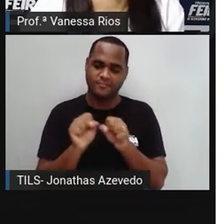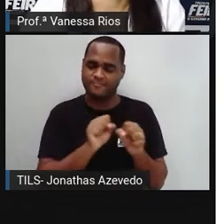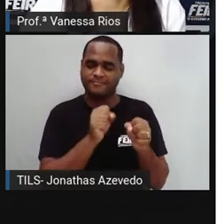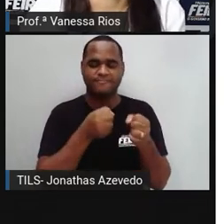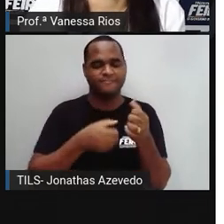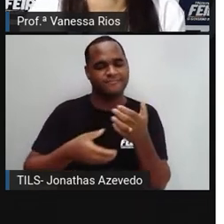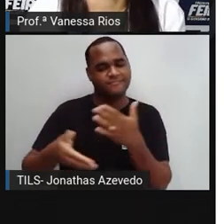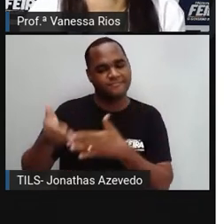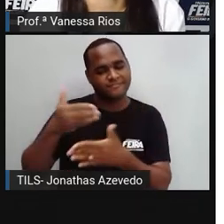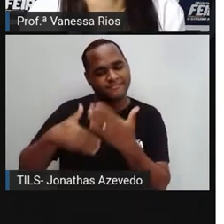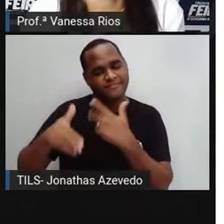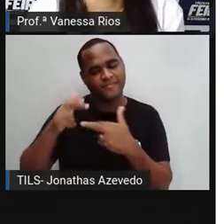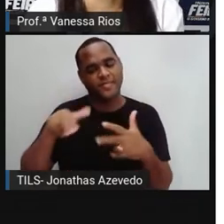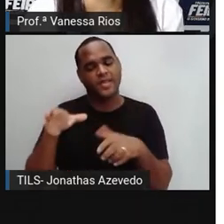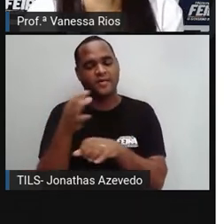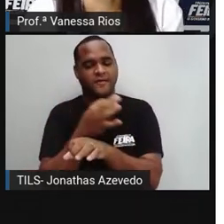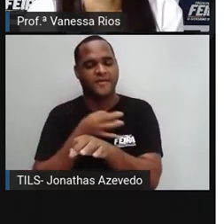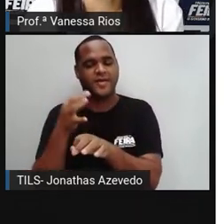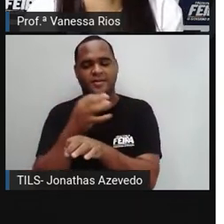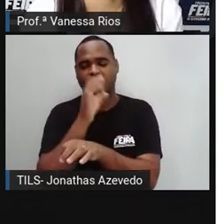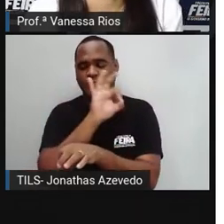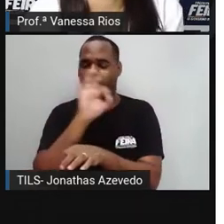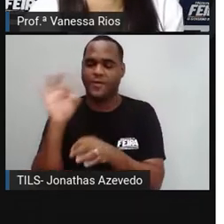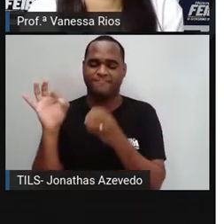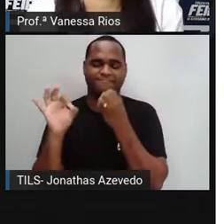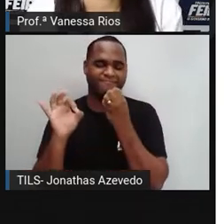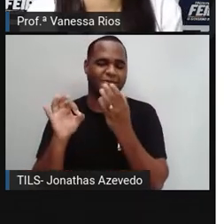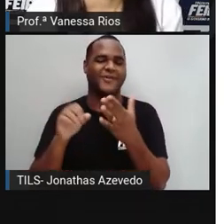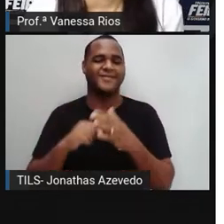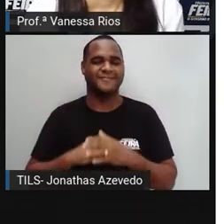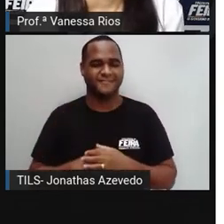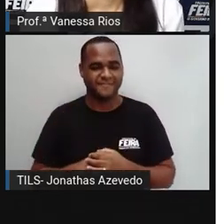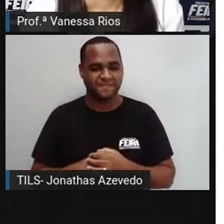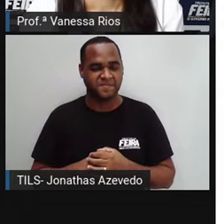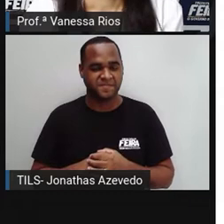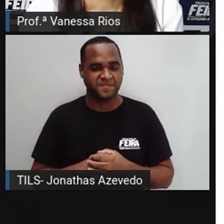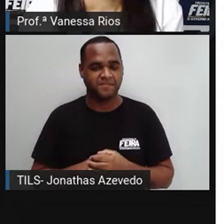para que suas férias sejam aí ótimas, que sejam férias